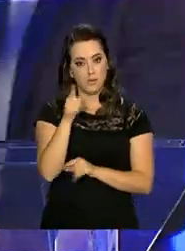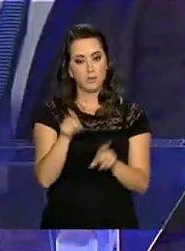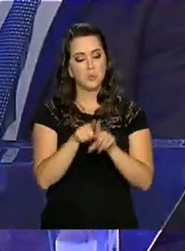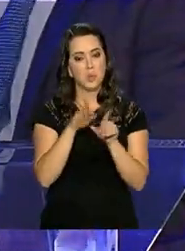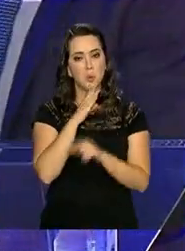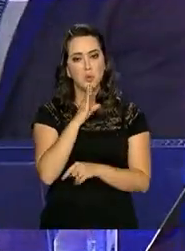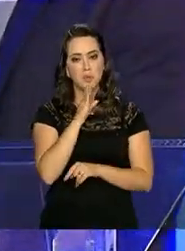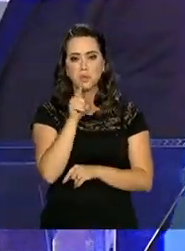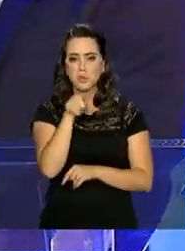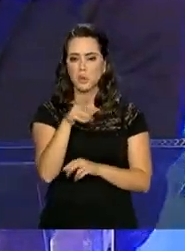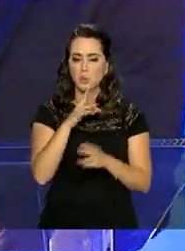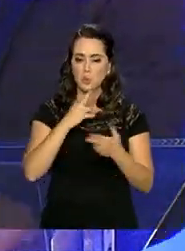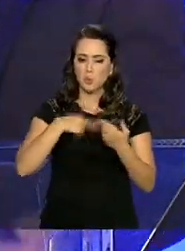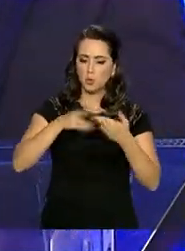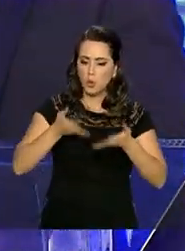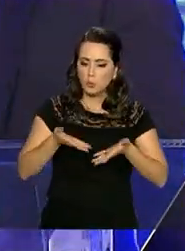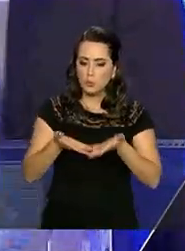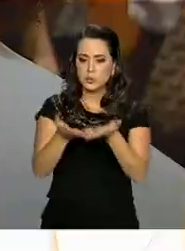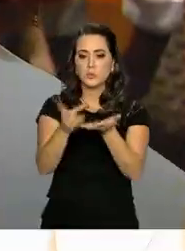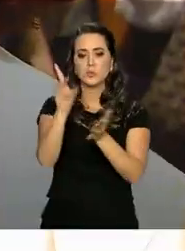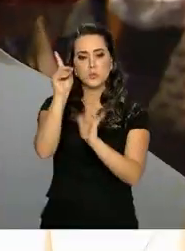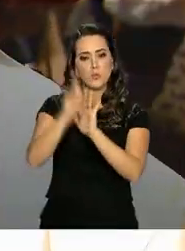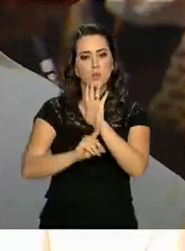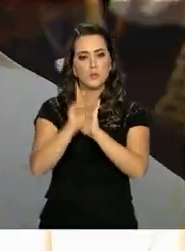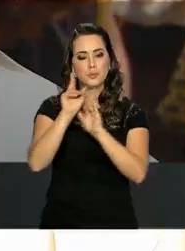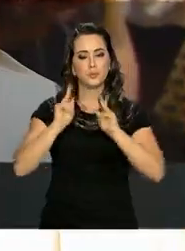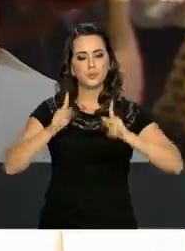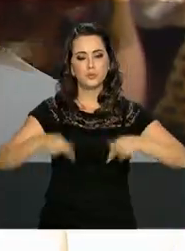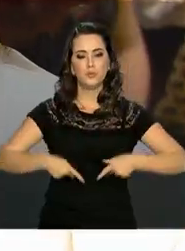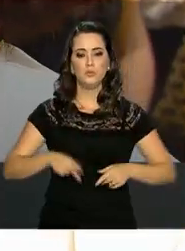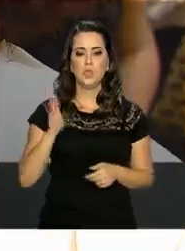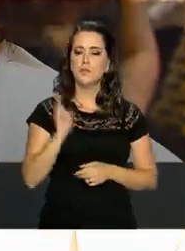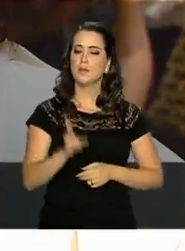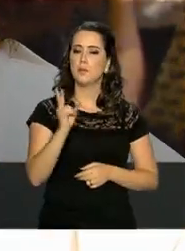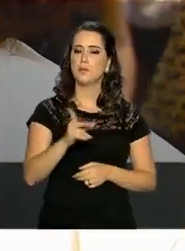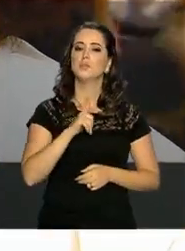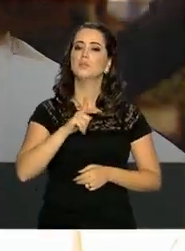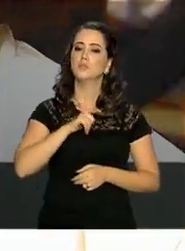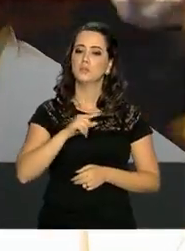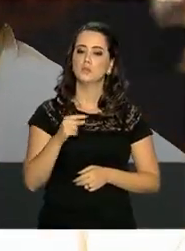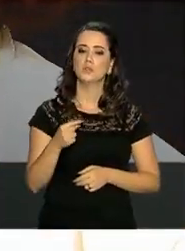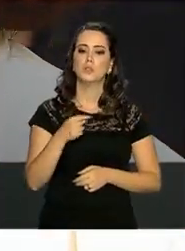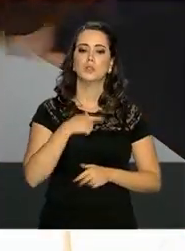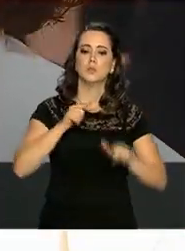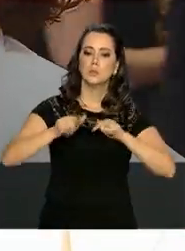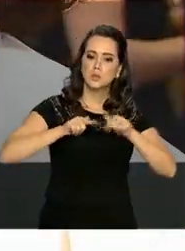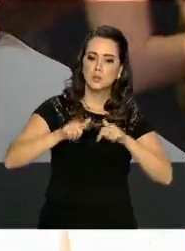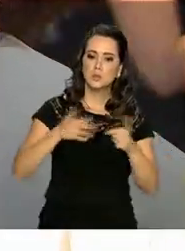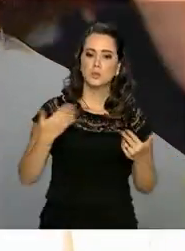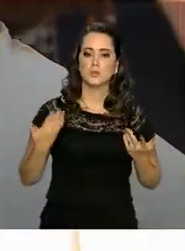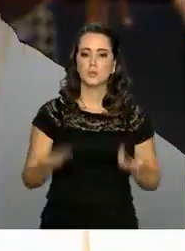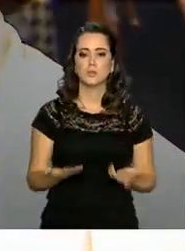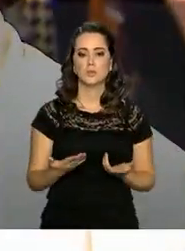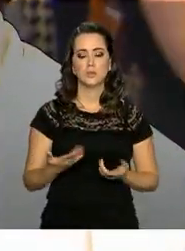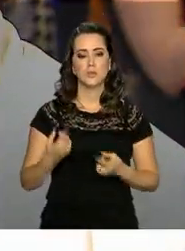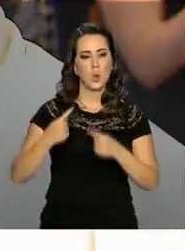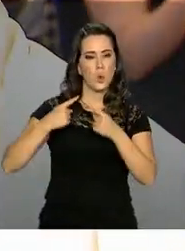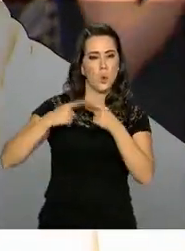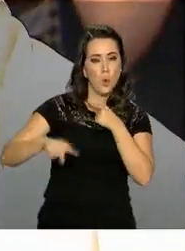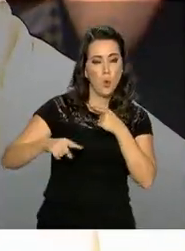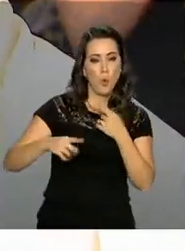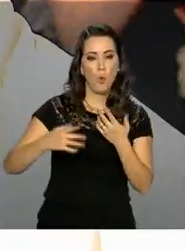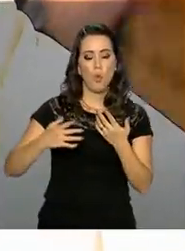foi reconhecida com o Prêmio Direitos Humanos. Sempre tive a minha atuação com